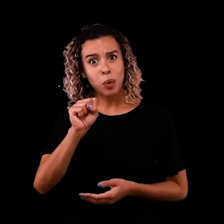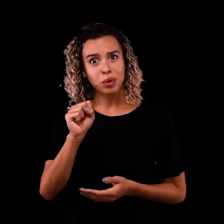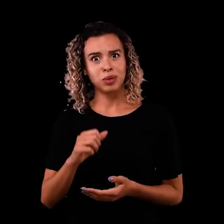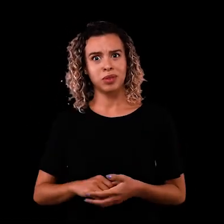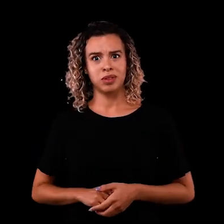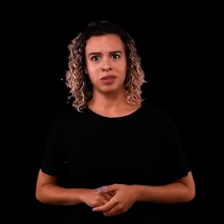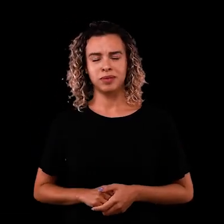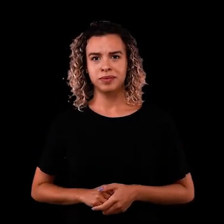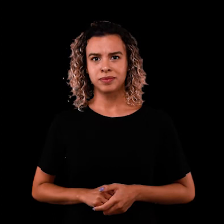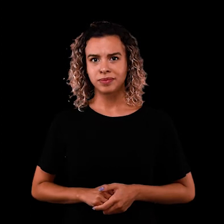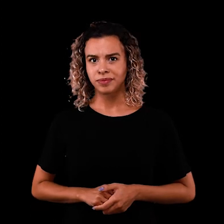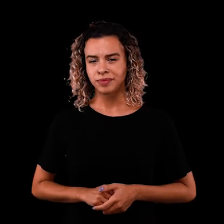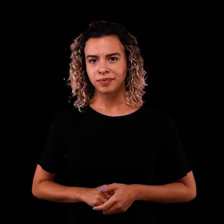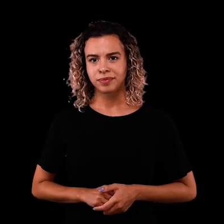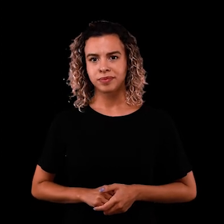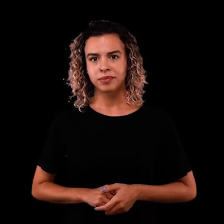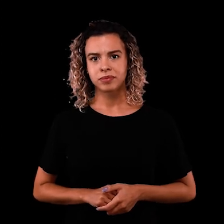Alice.